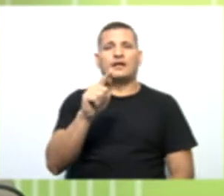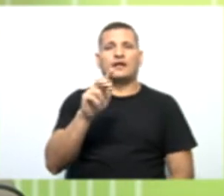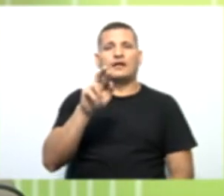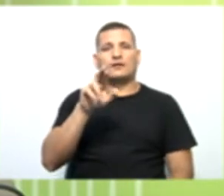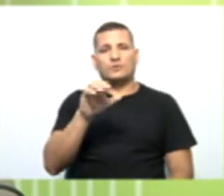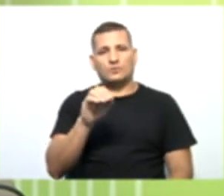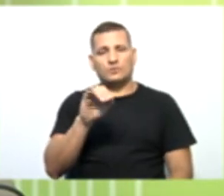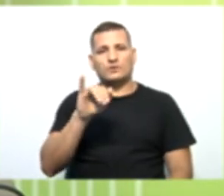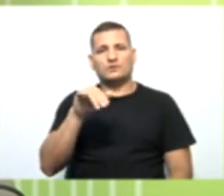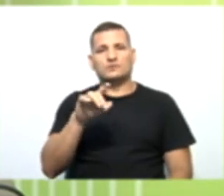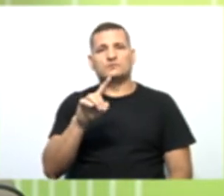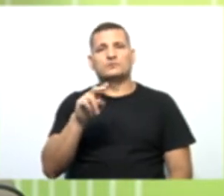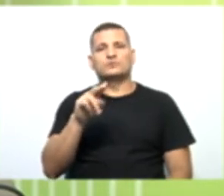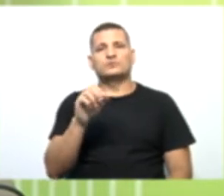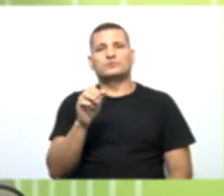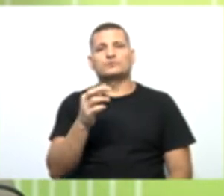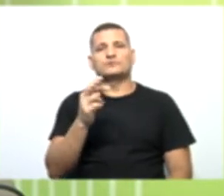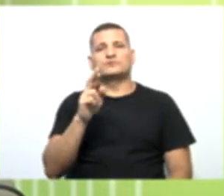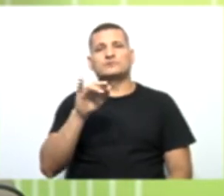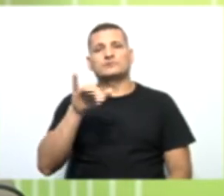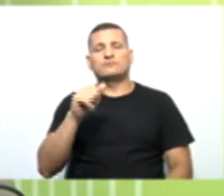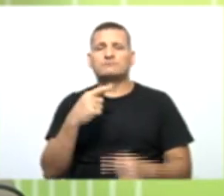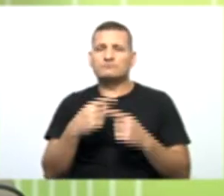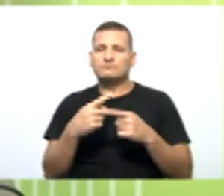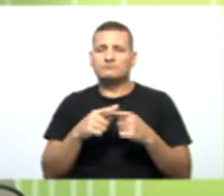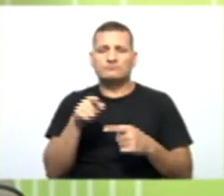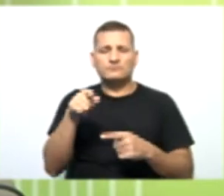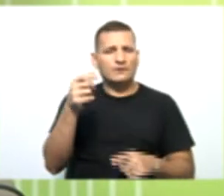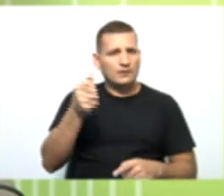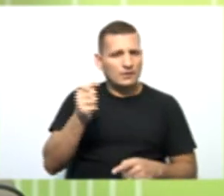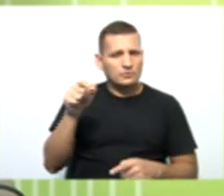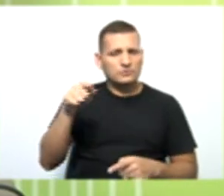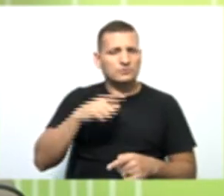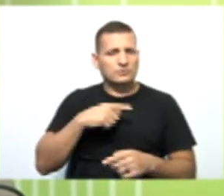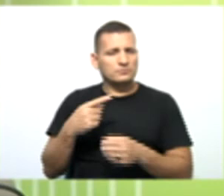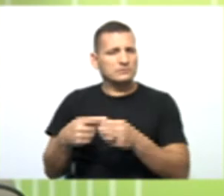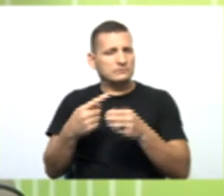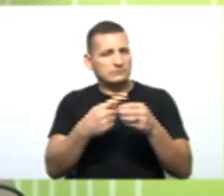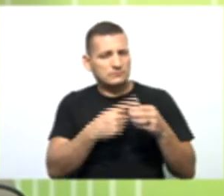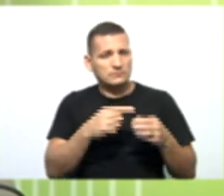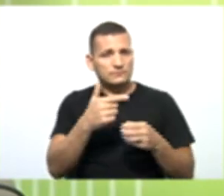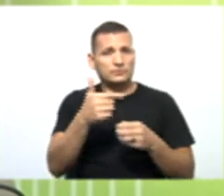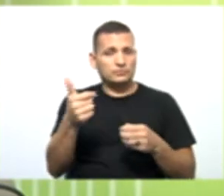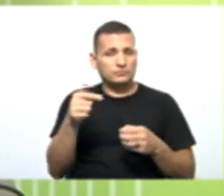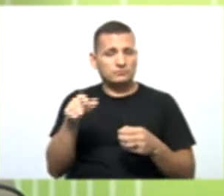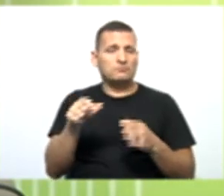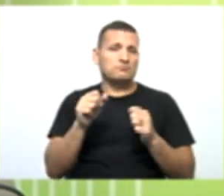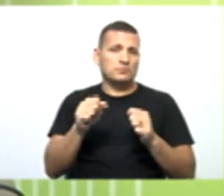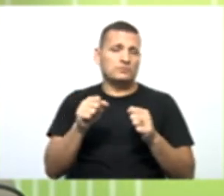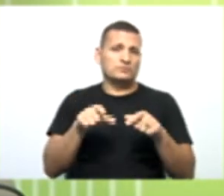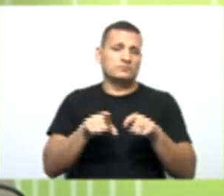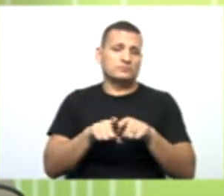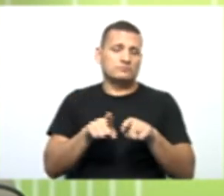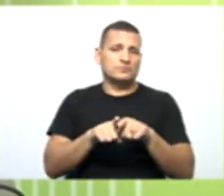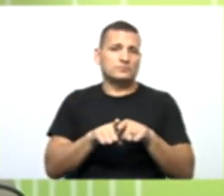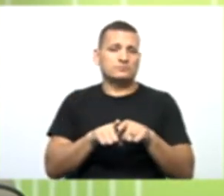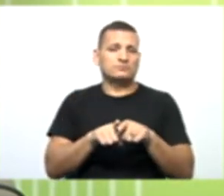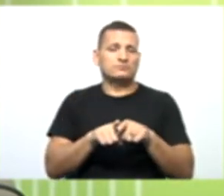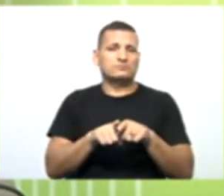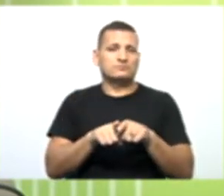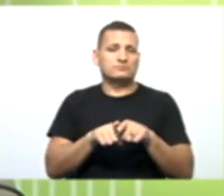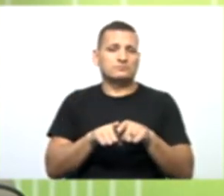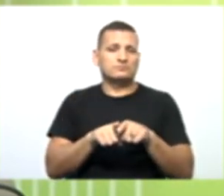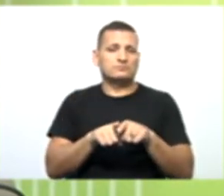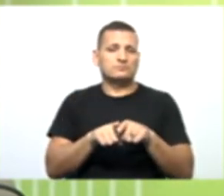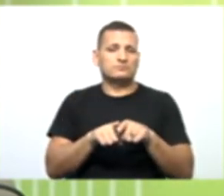do leite, aquela produção, por ter 21 municípios, pode se expandir para outros